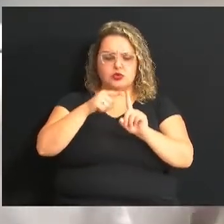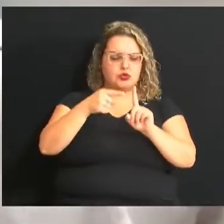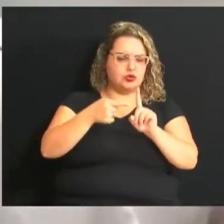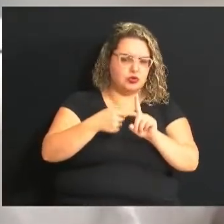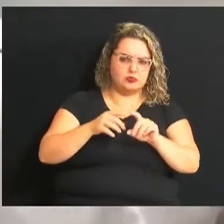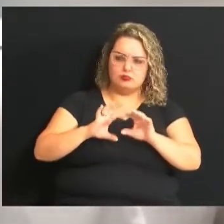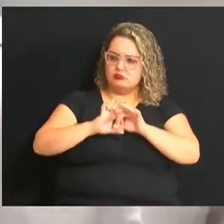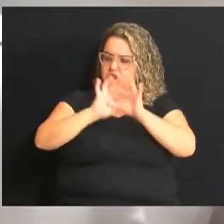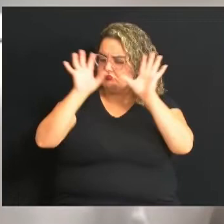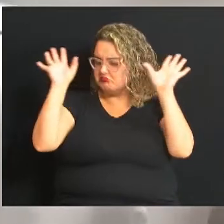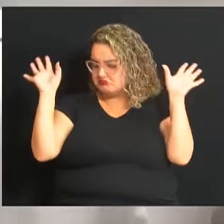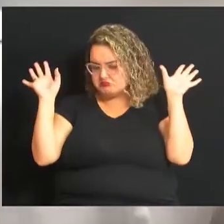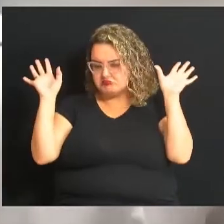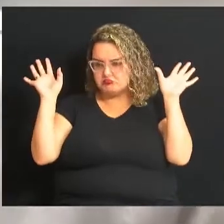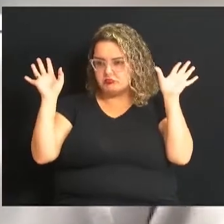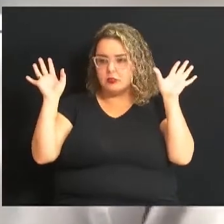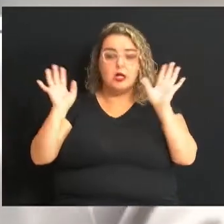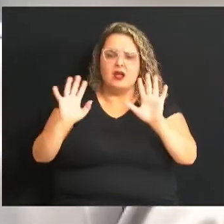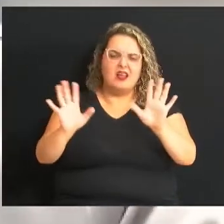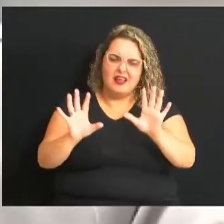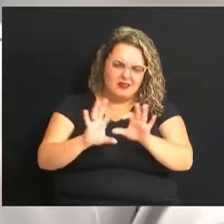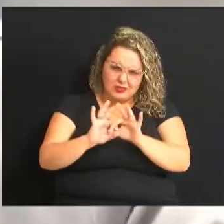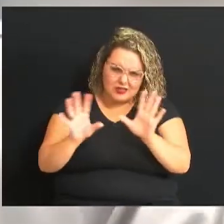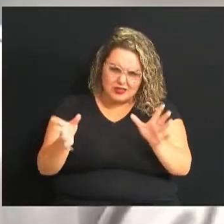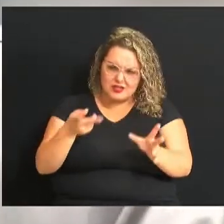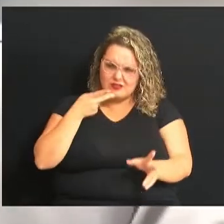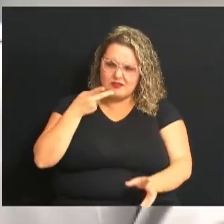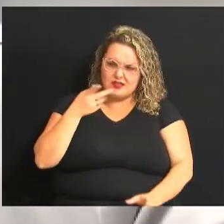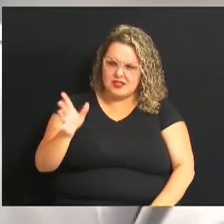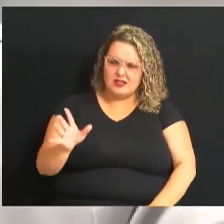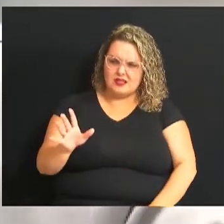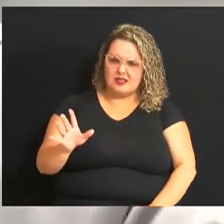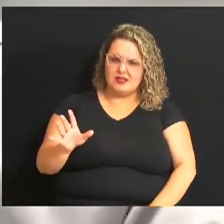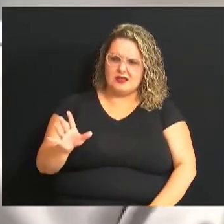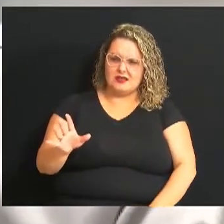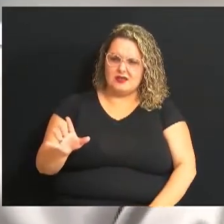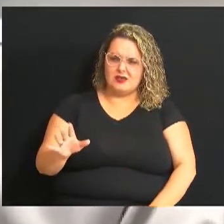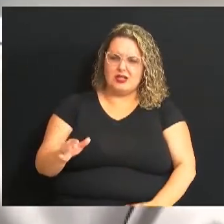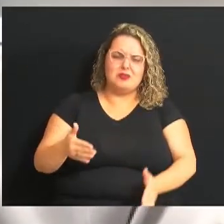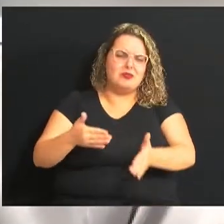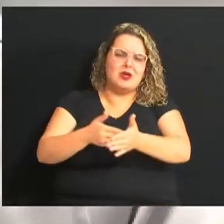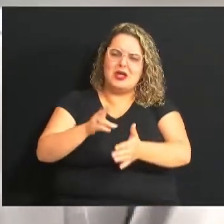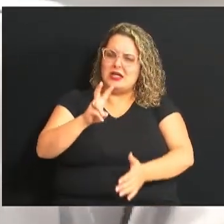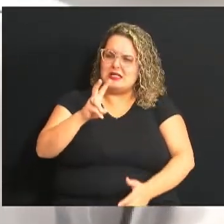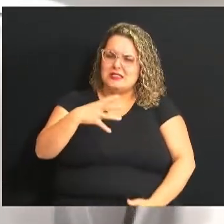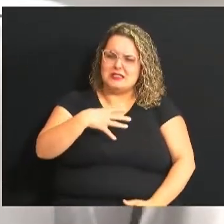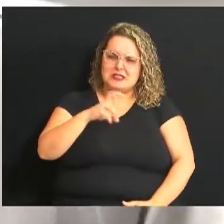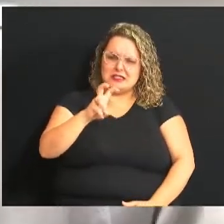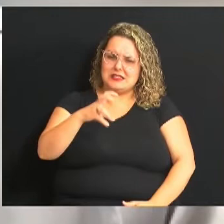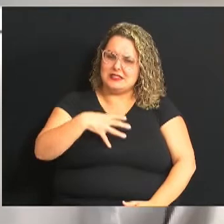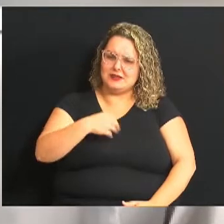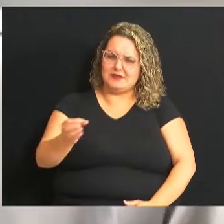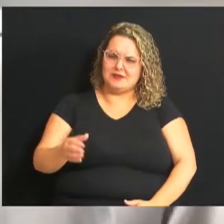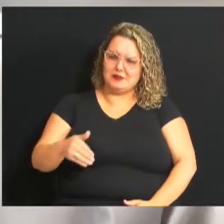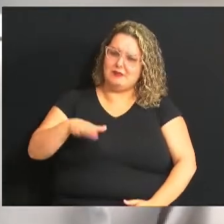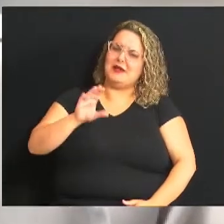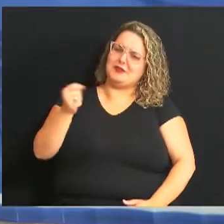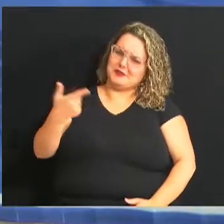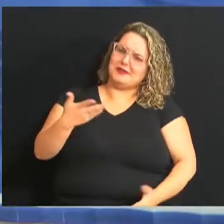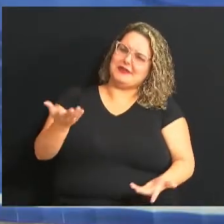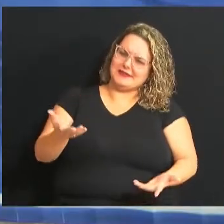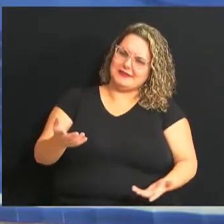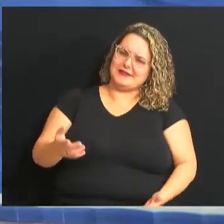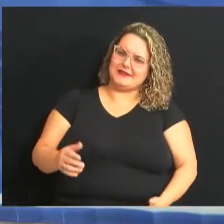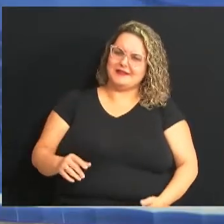vontade. À vontade não, viu, Viviane? A gente fala que no máximo 5 filhos, porque mais do que isso é exagero. Doutor, uma